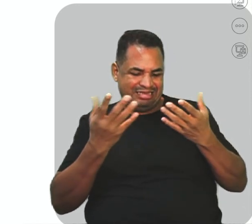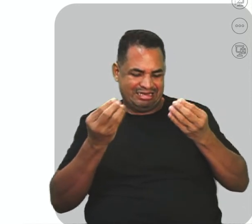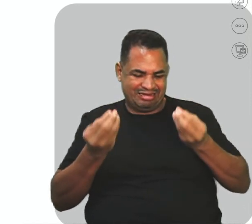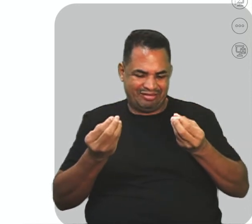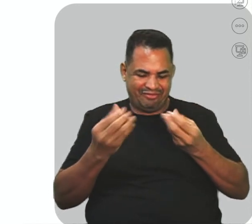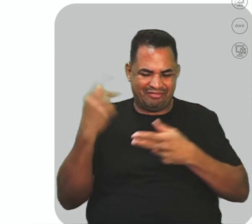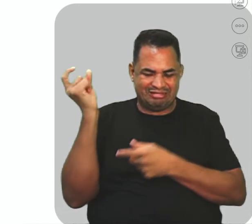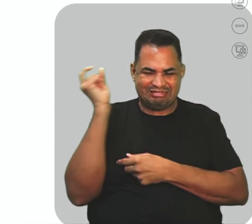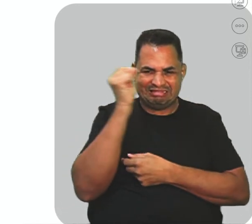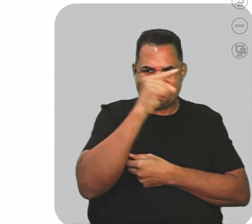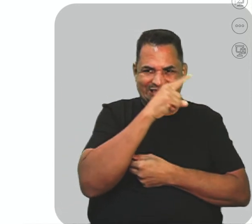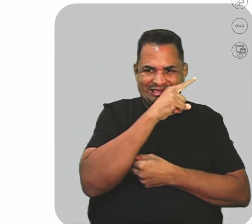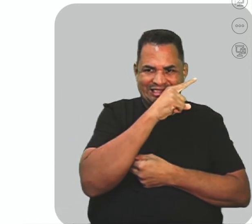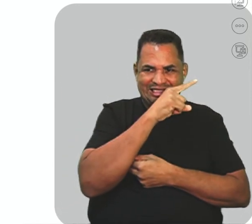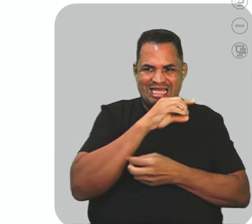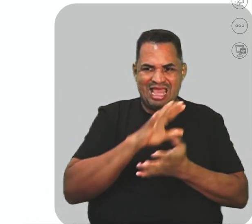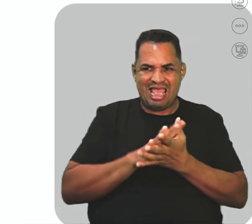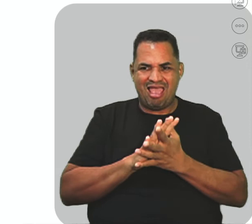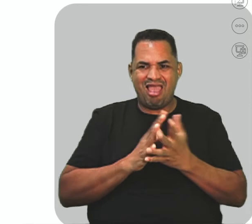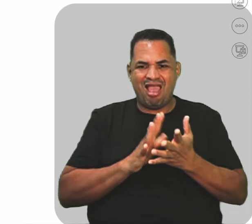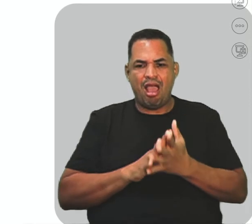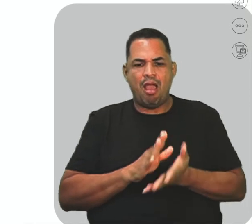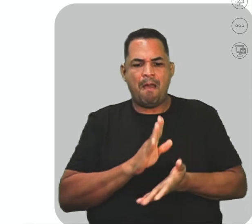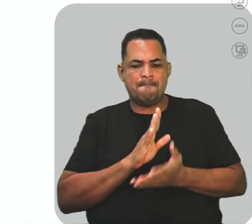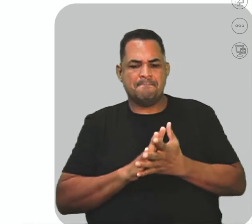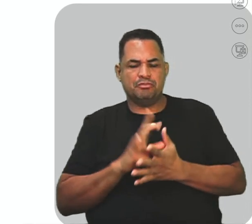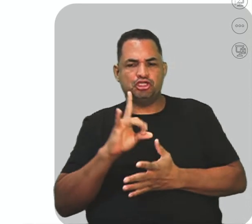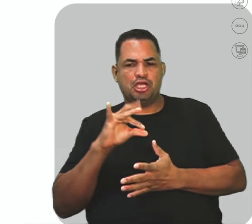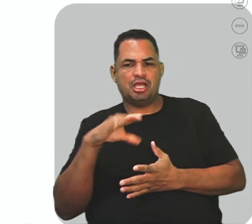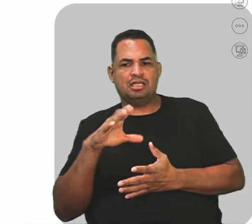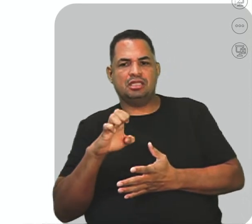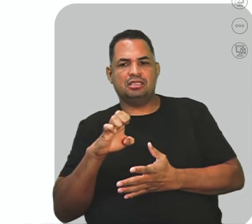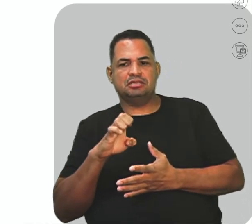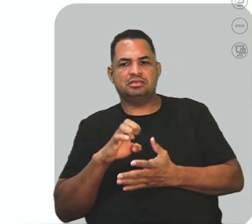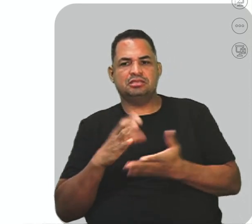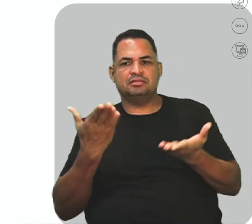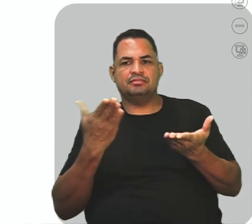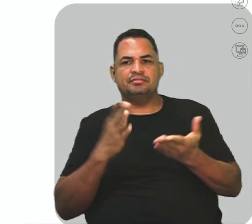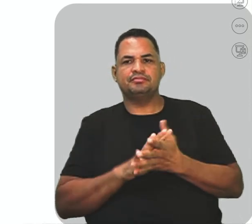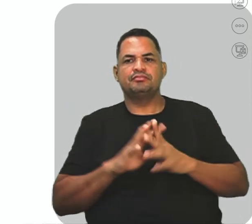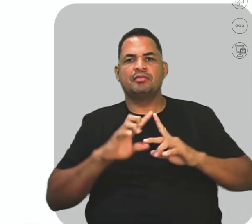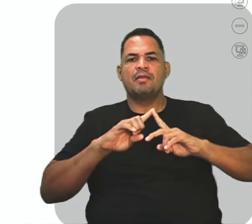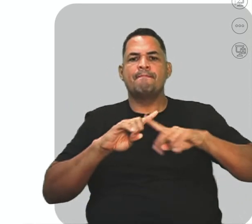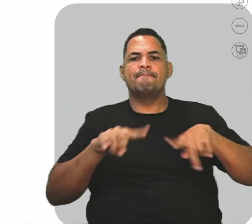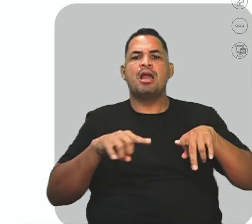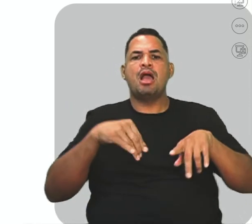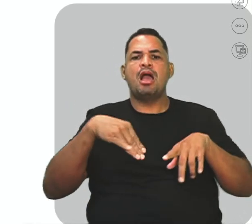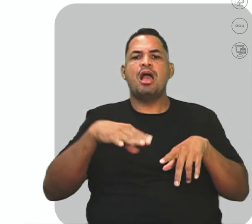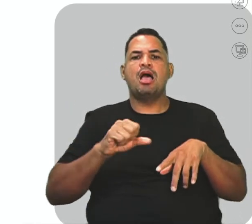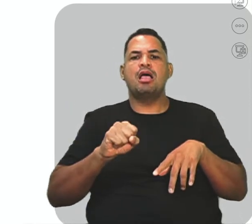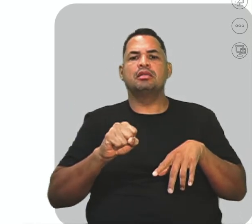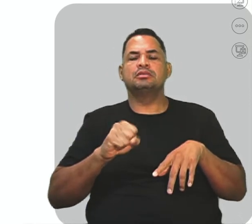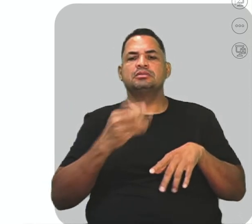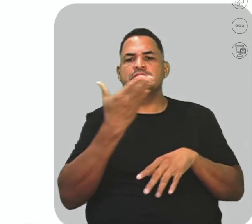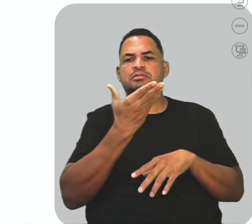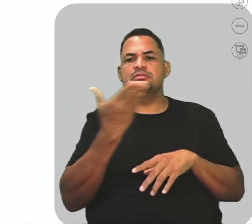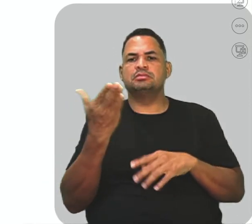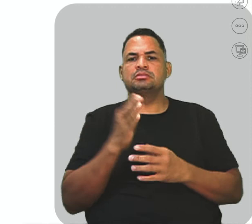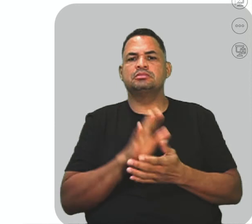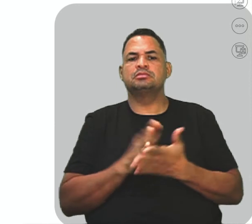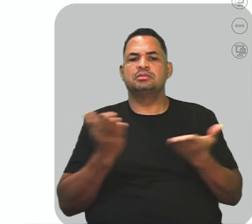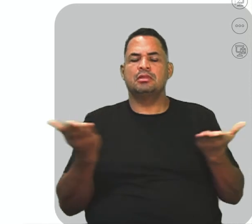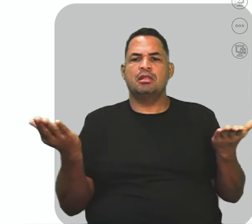mágicas imaginam. O que aconteceu aqui com essa conjunção mas? Já entendemos que,